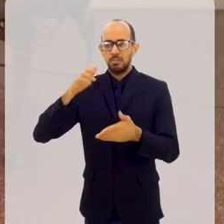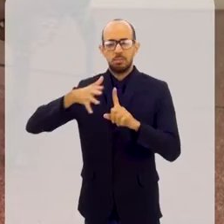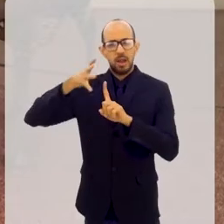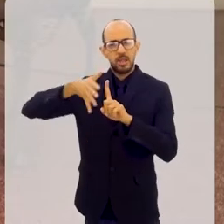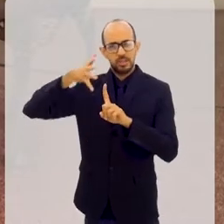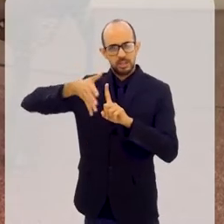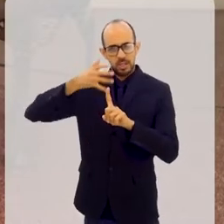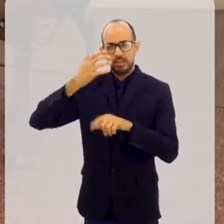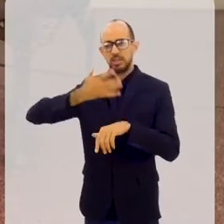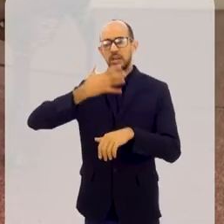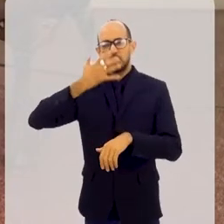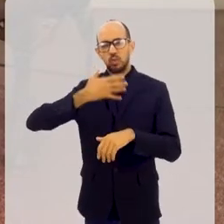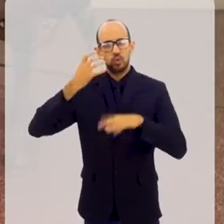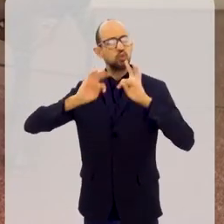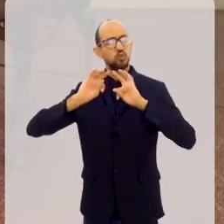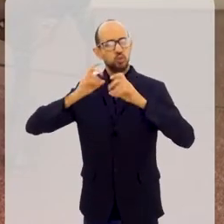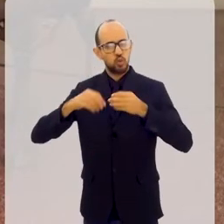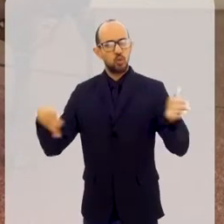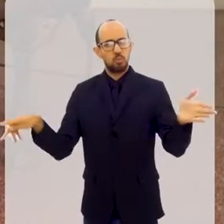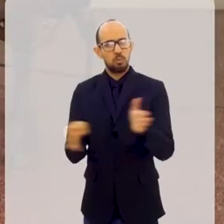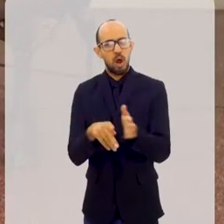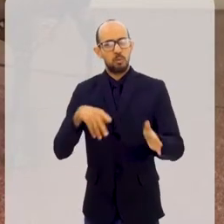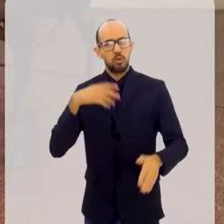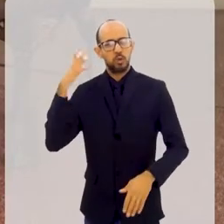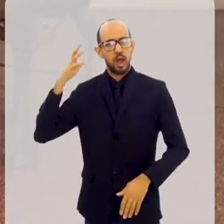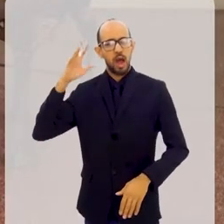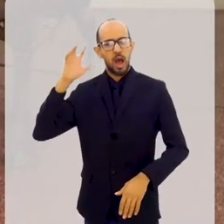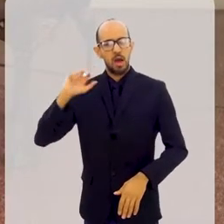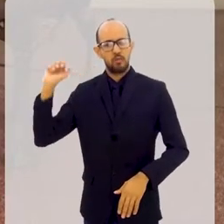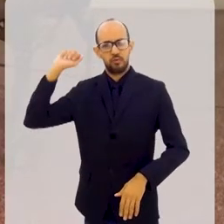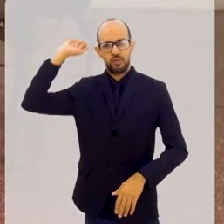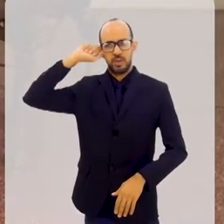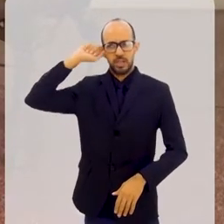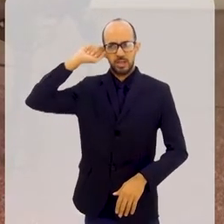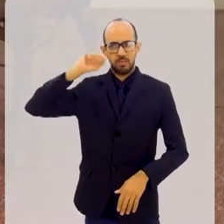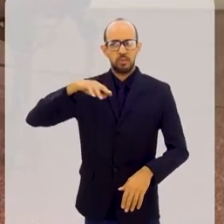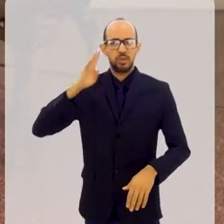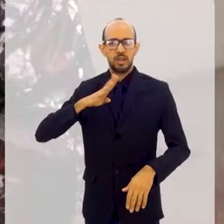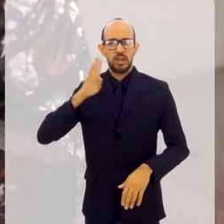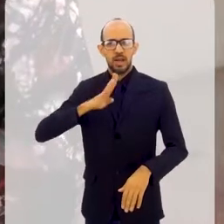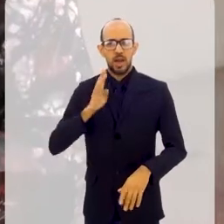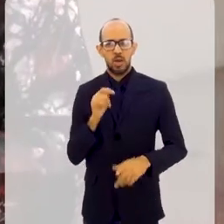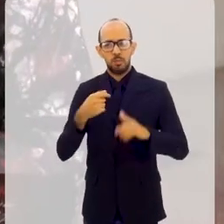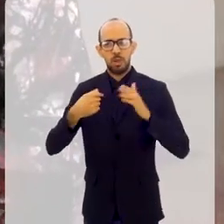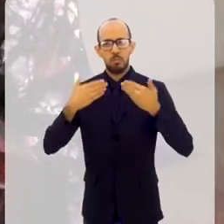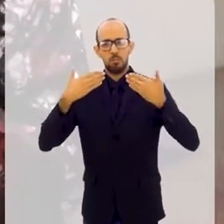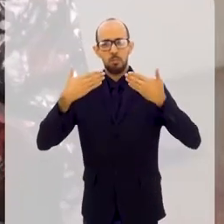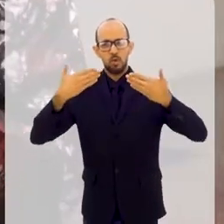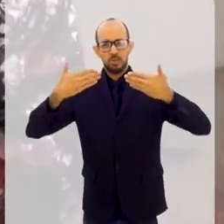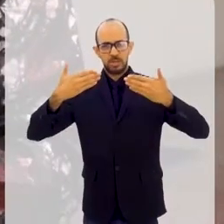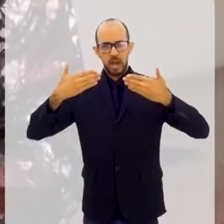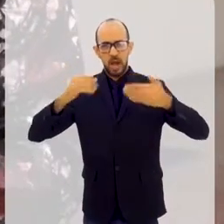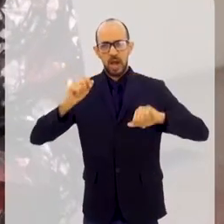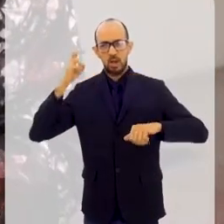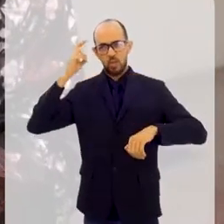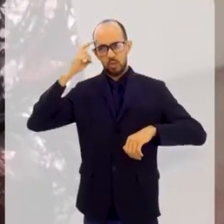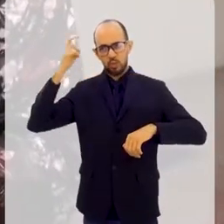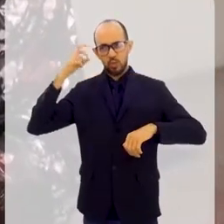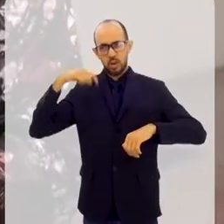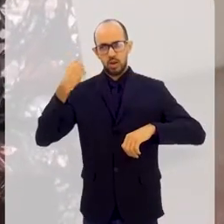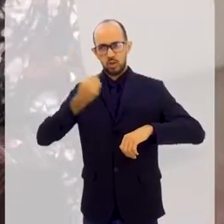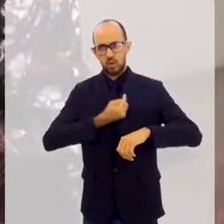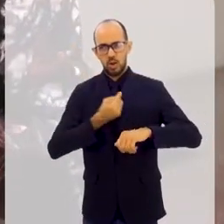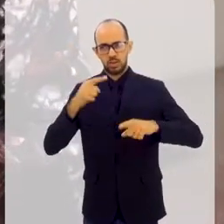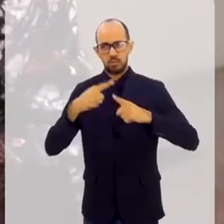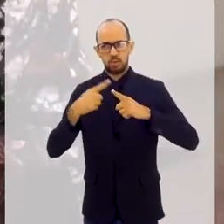cantores africanos tudo caetanovo para colorida é muito legal para poder mostrar a cultura Nossa Porque